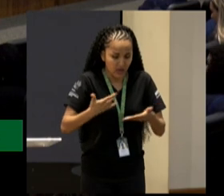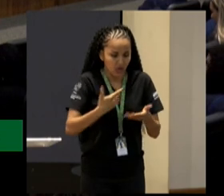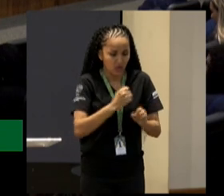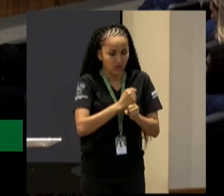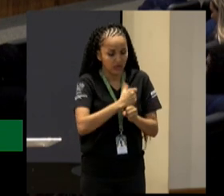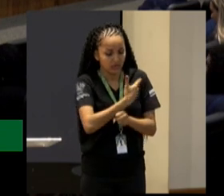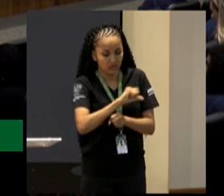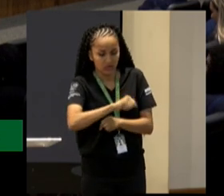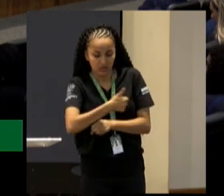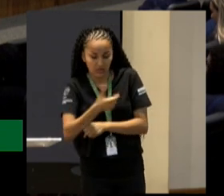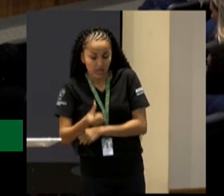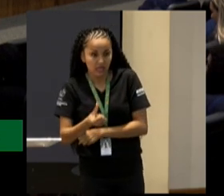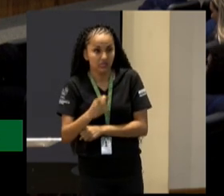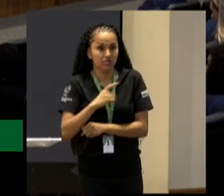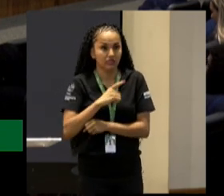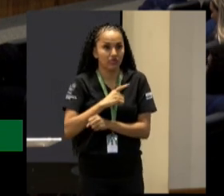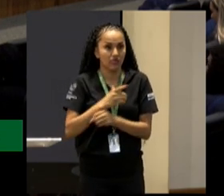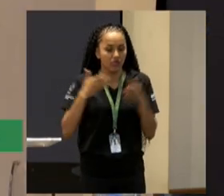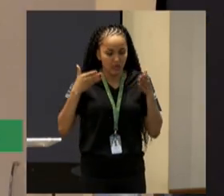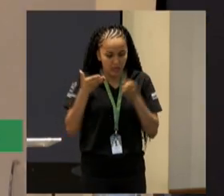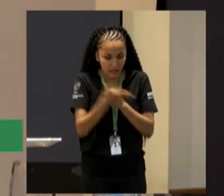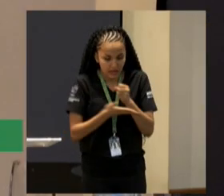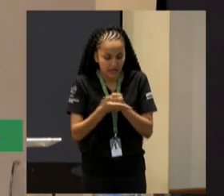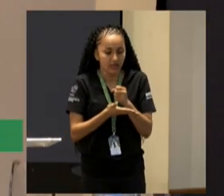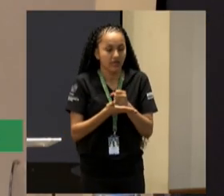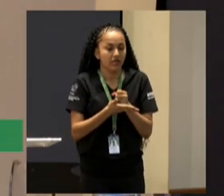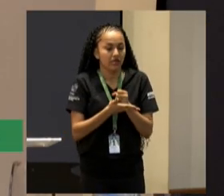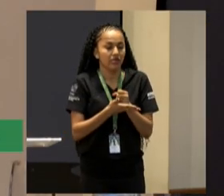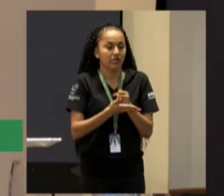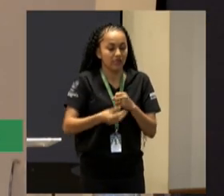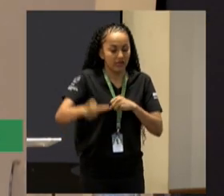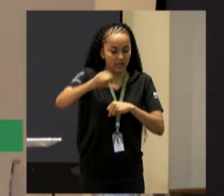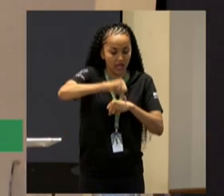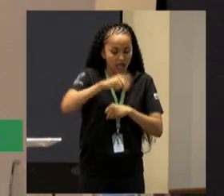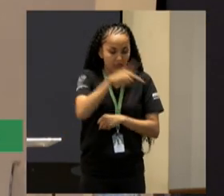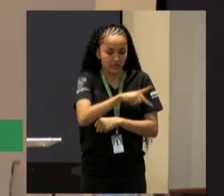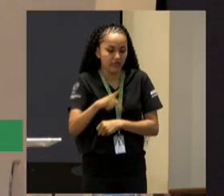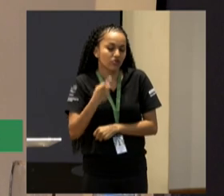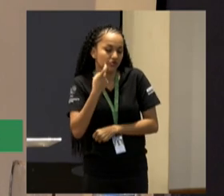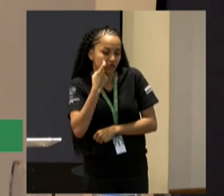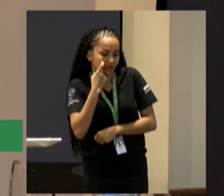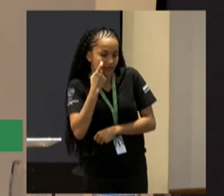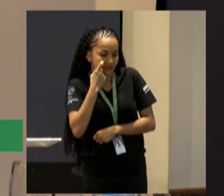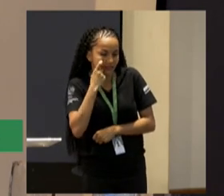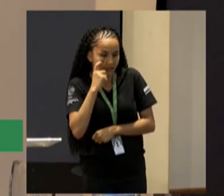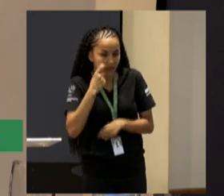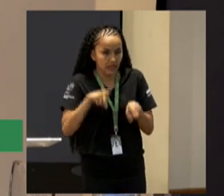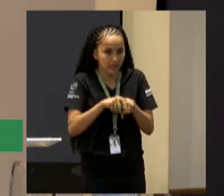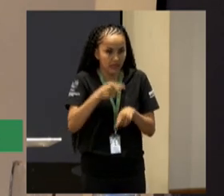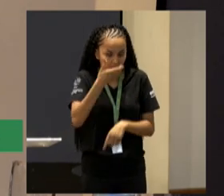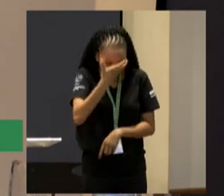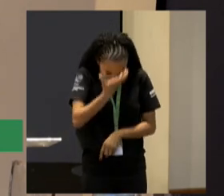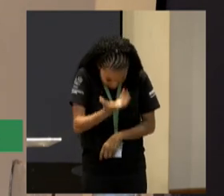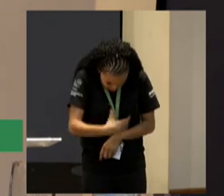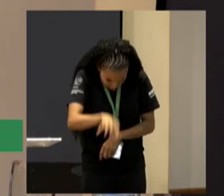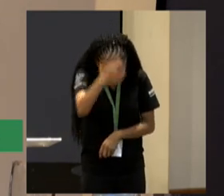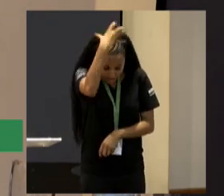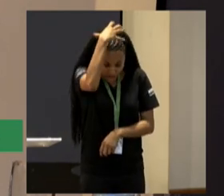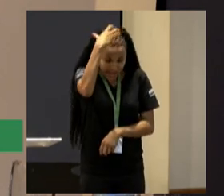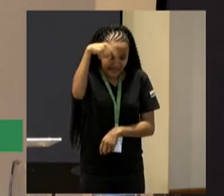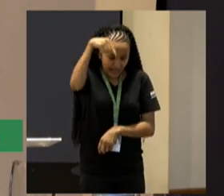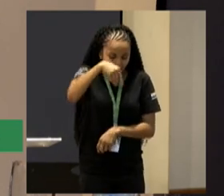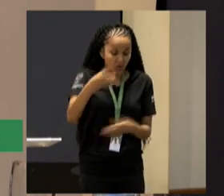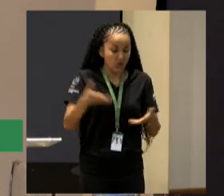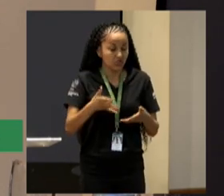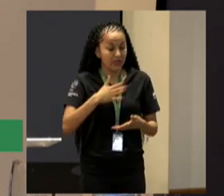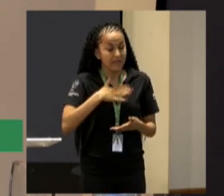e tive como personagens centrais na minha tese professora Jeruzi Romão e professor Márcio de Souza. Então, tá aqui para mim é muito, muito